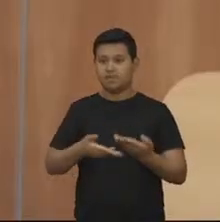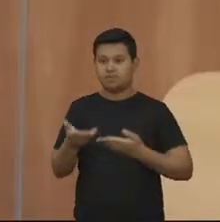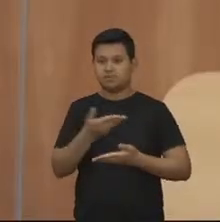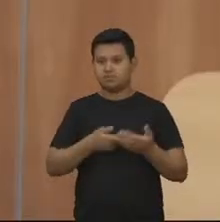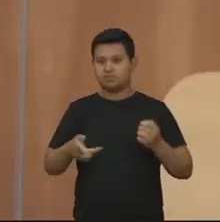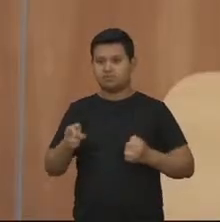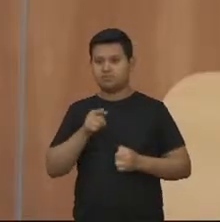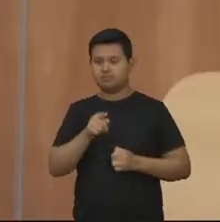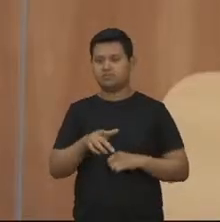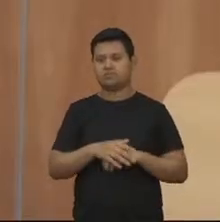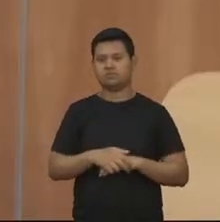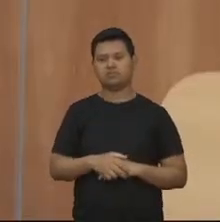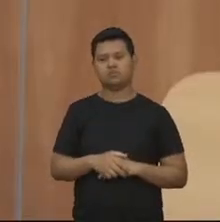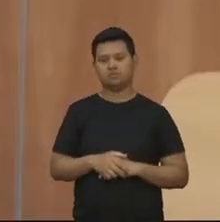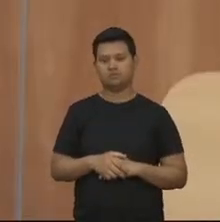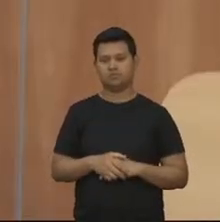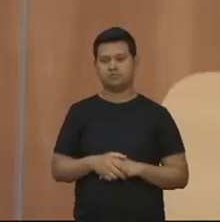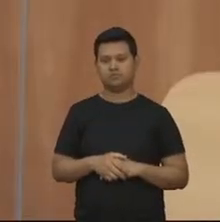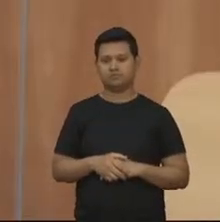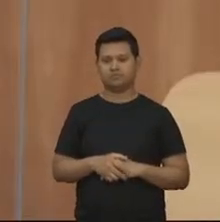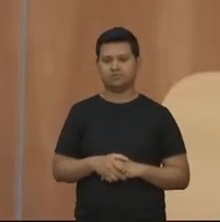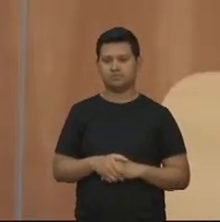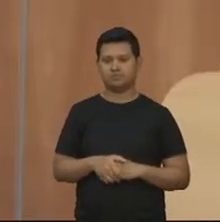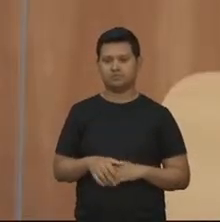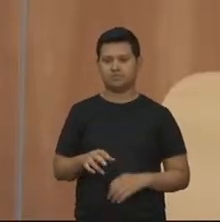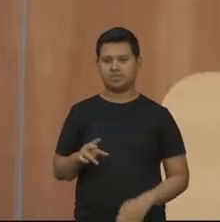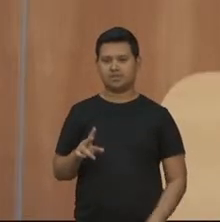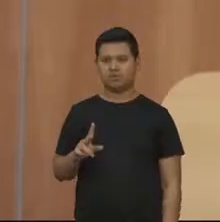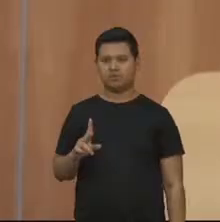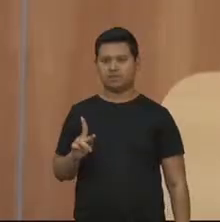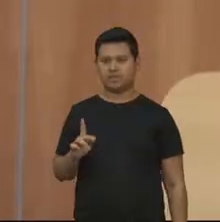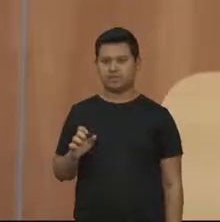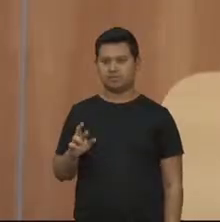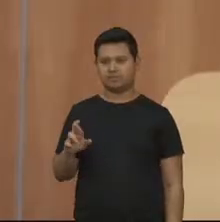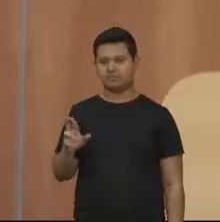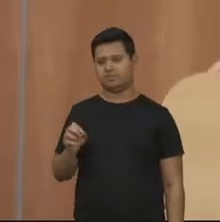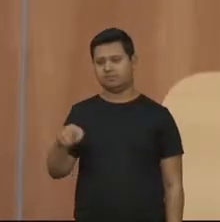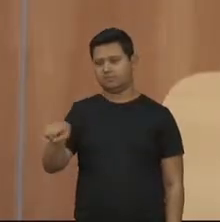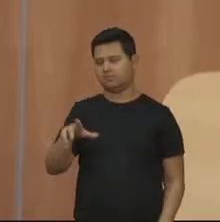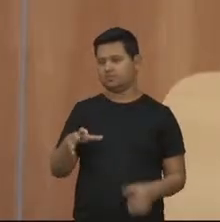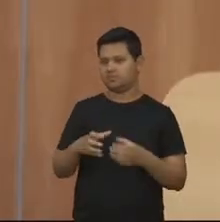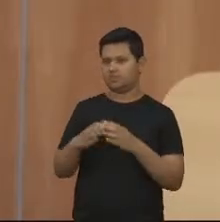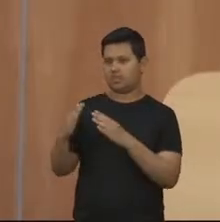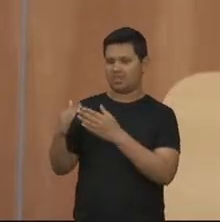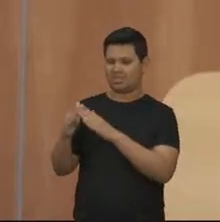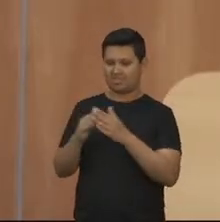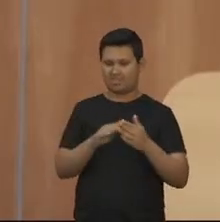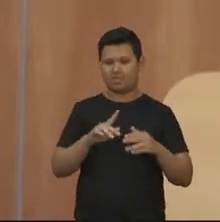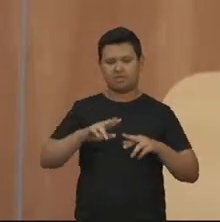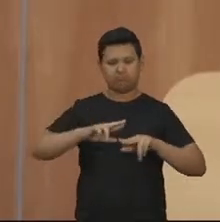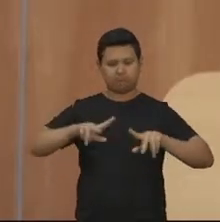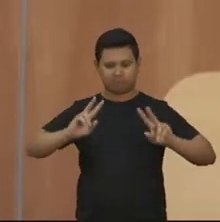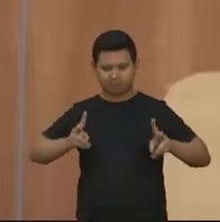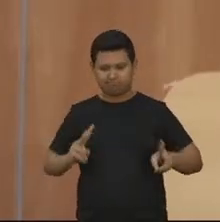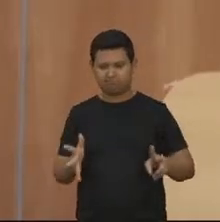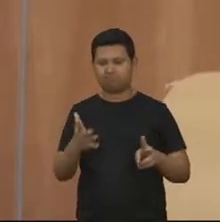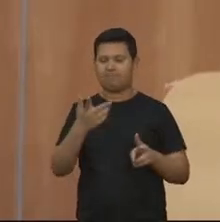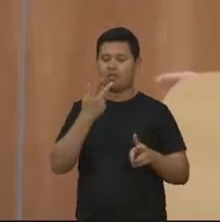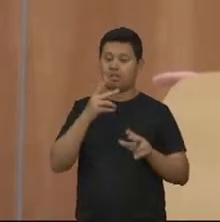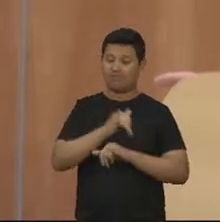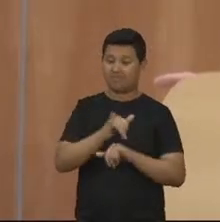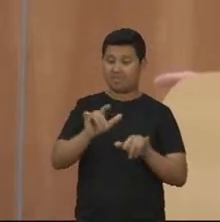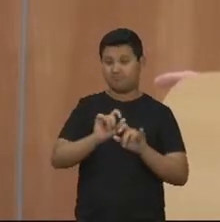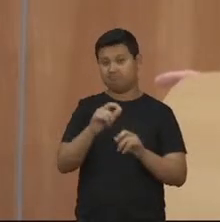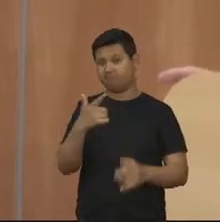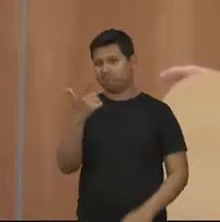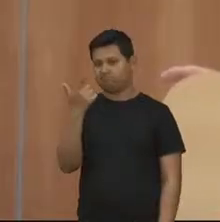problema. Inaceitável que o seu Pedro, que a Dona Maria estejam passando por isso, inaceitável que os vizinhos ali ao lado estejam passando por isso. Como eu disse, está fora